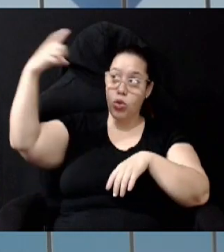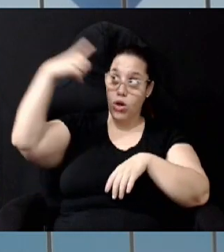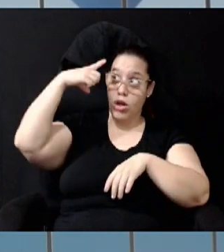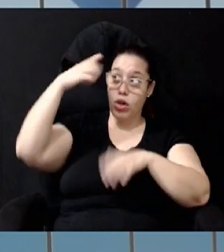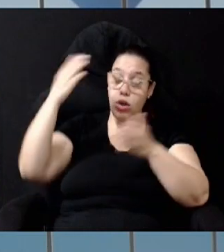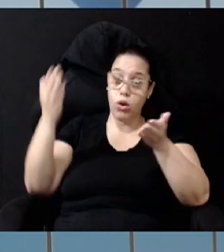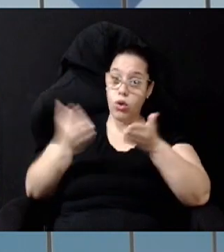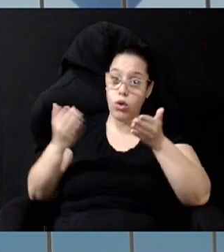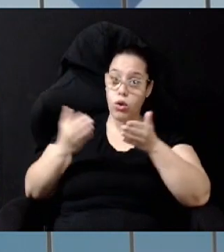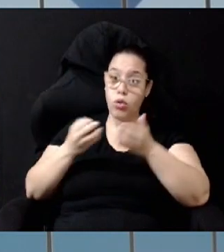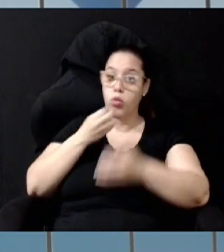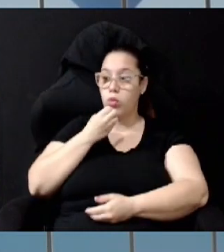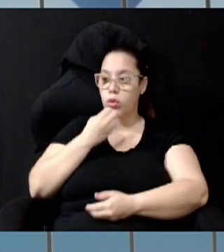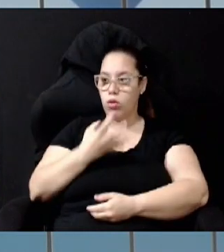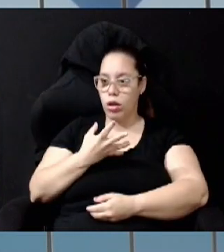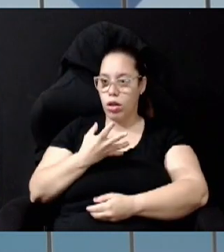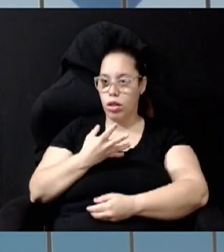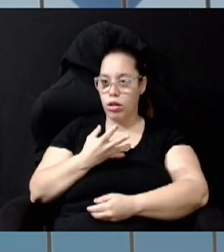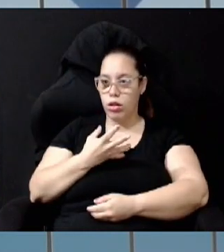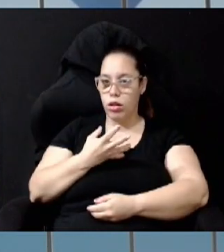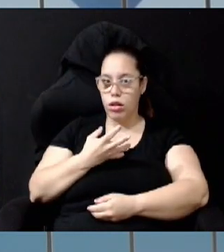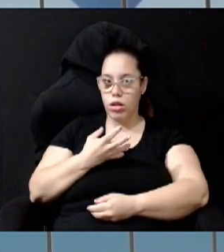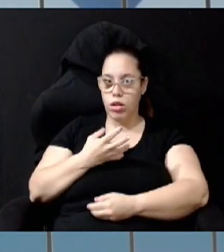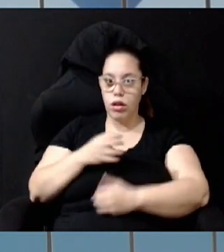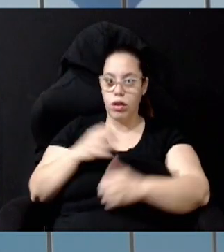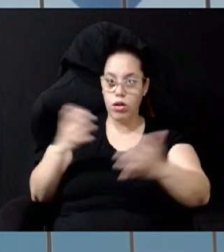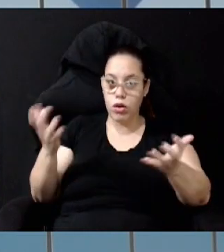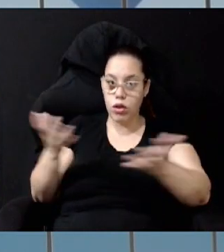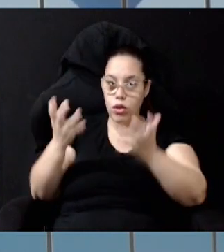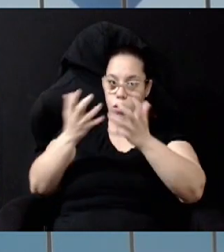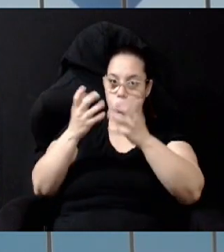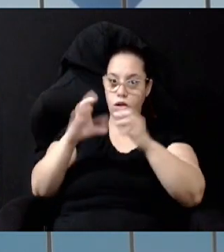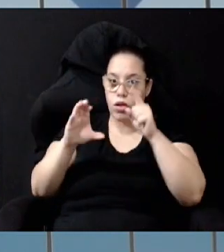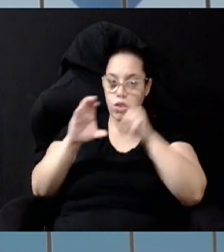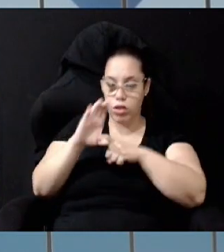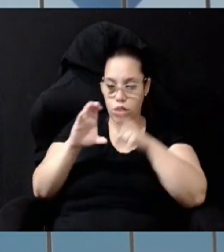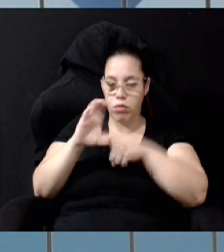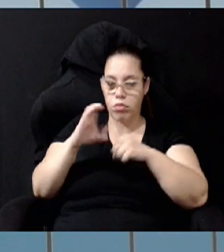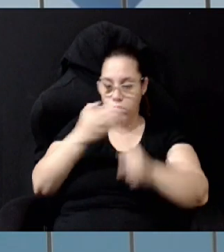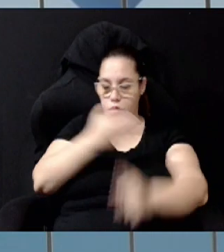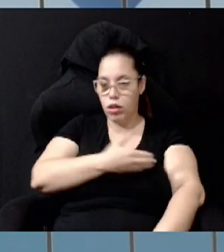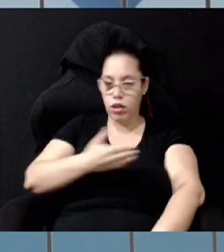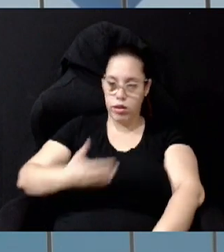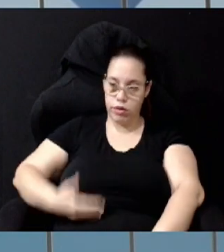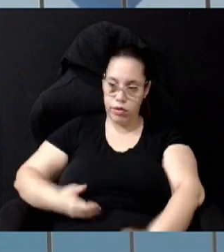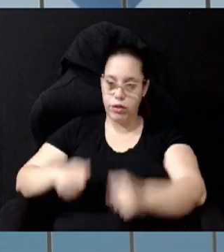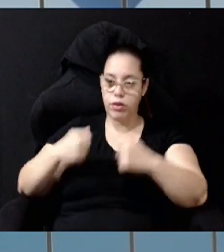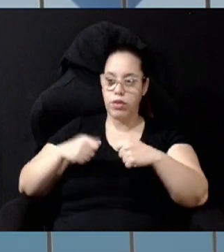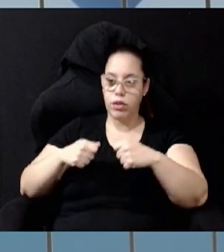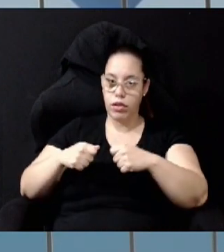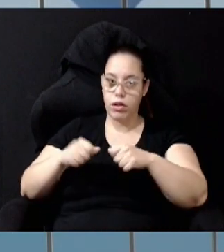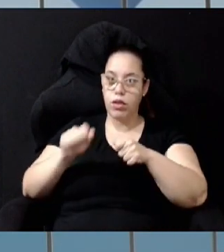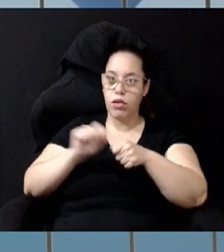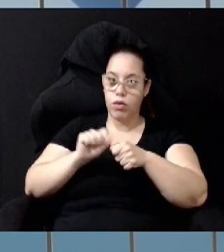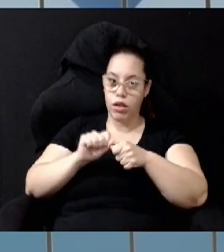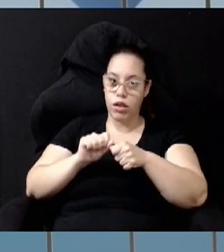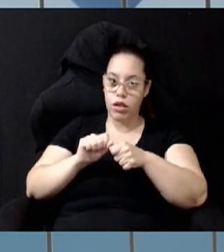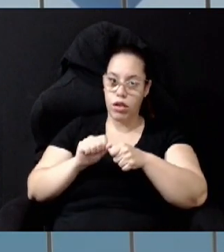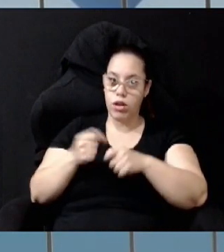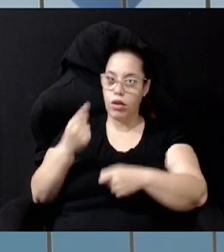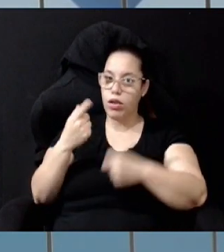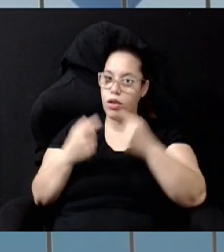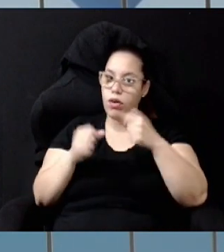benefício maior. Então, esse fomento a gente depende do governo. E isso a gente precisa que o governo faça, para cada um poder fazer o seu papel.